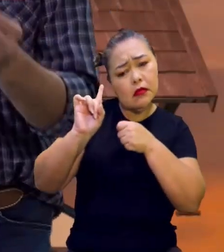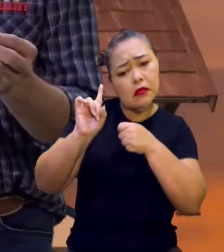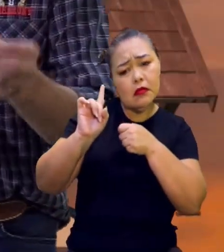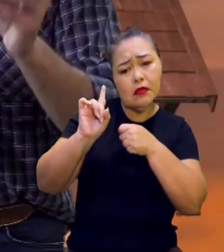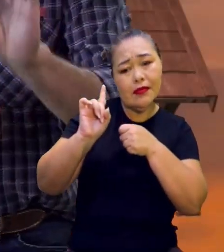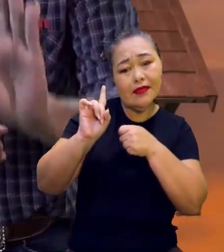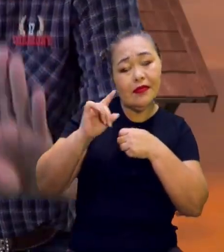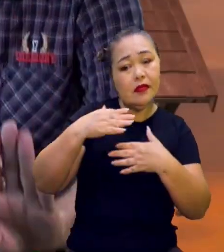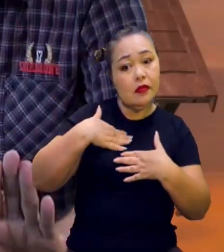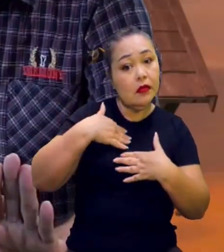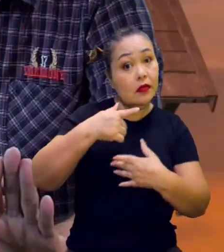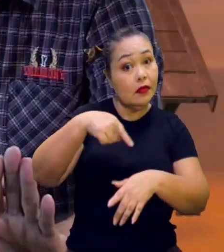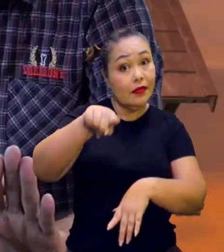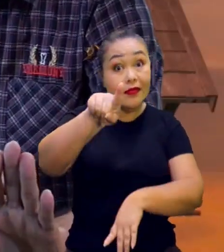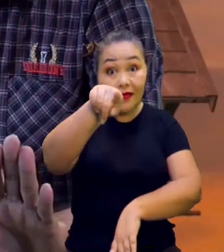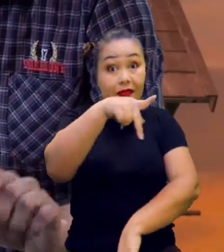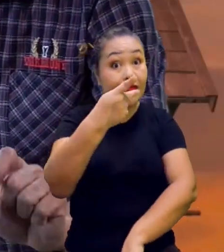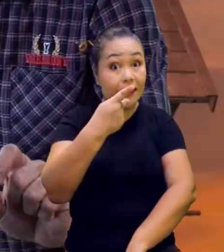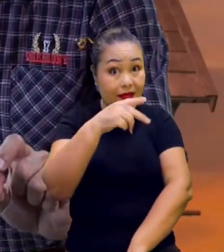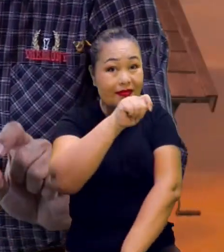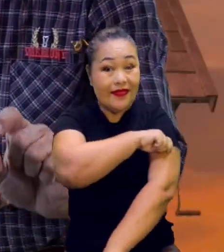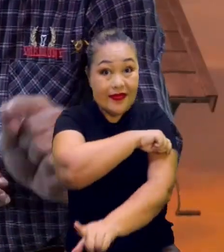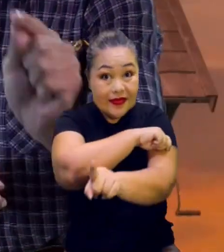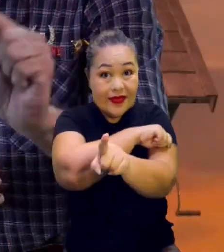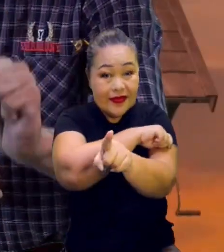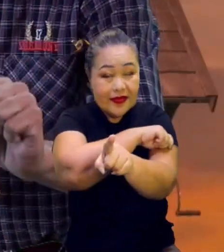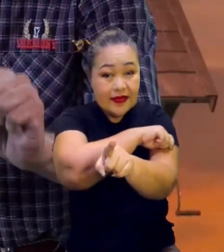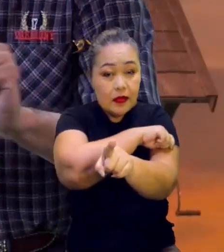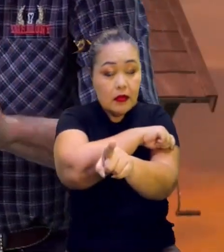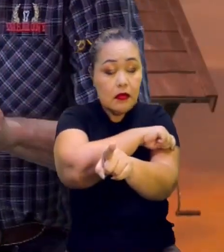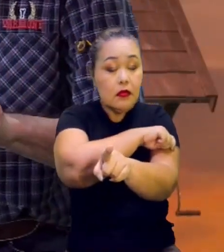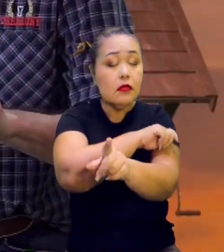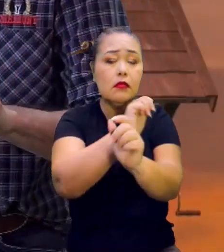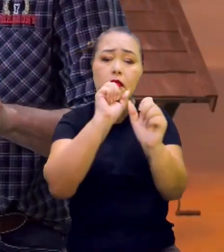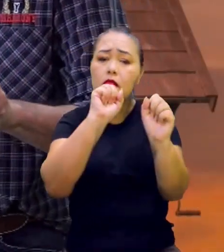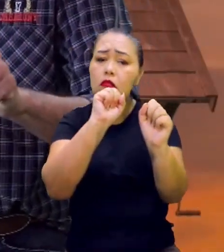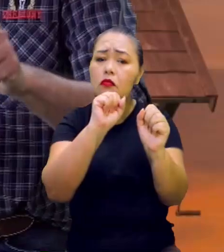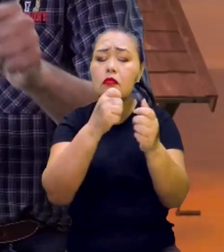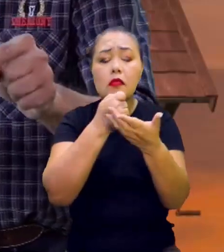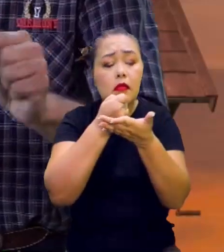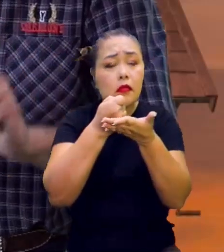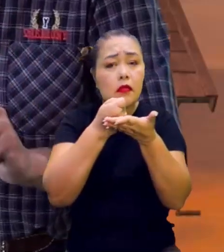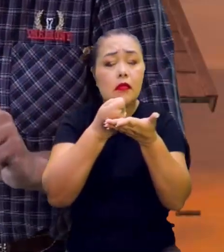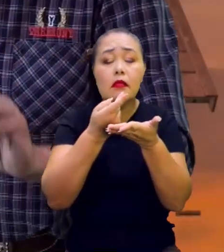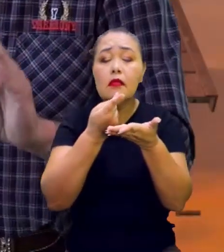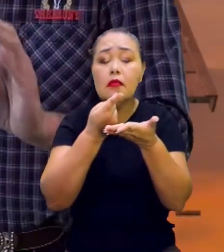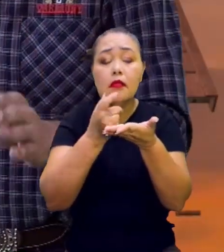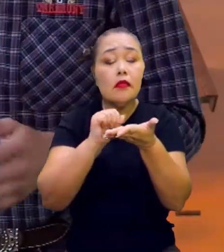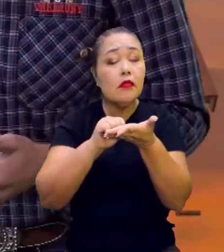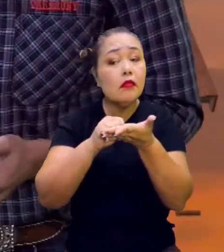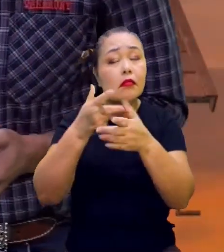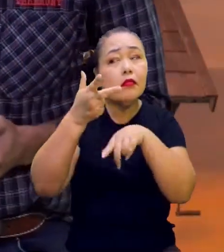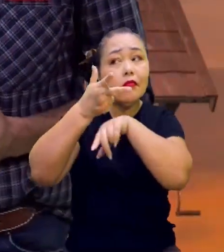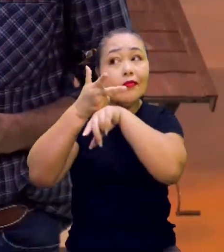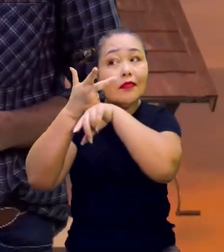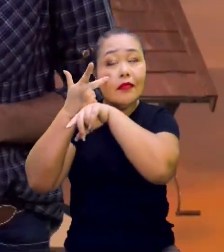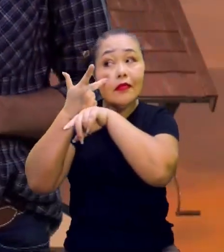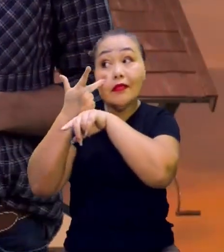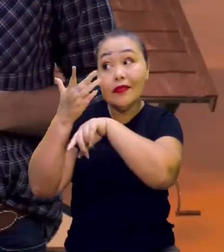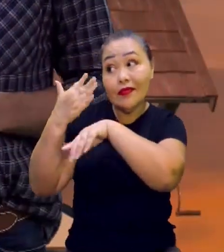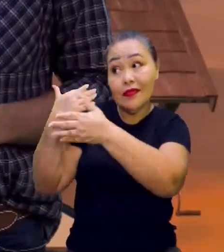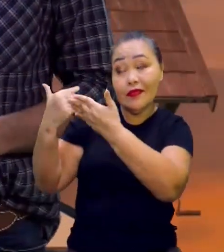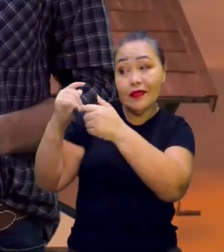agora estou falando com os nossos estudantes. Manda um áudio, um vídeo, conversando aí com o seu